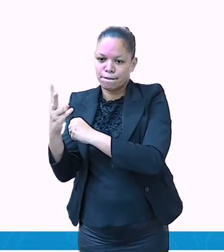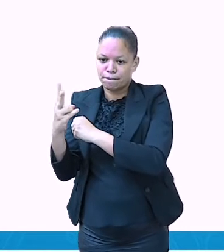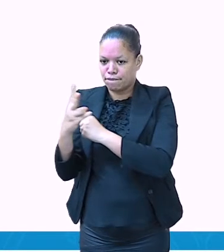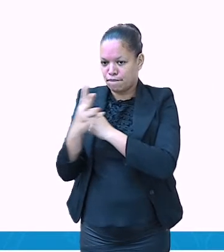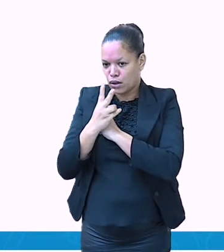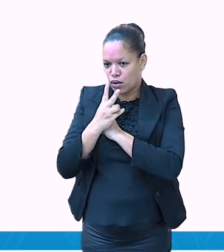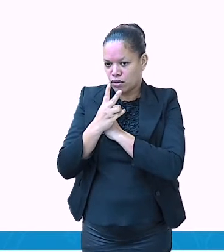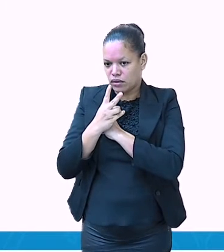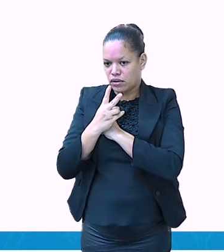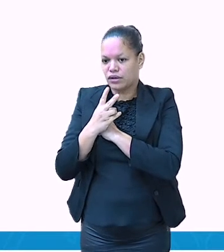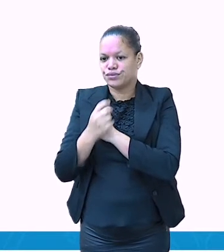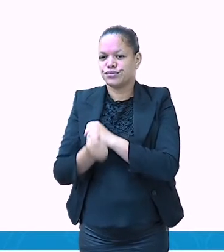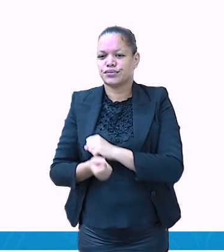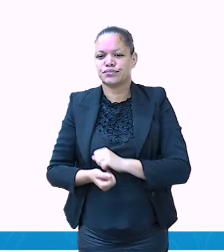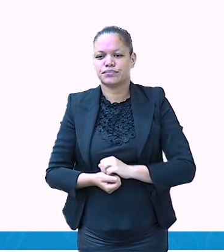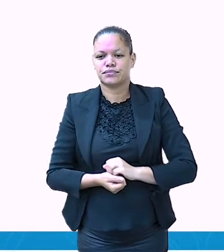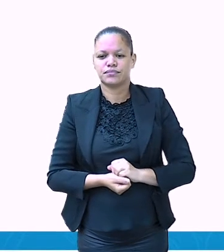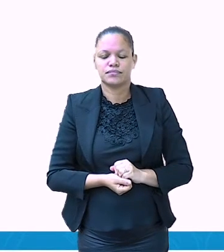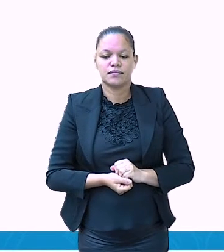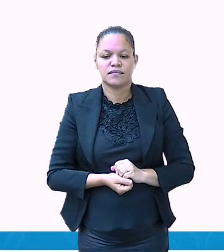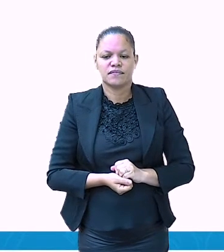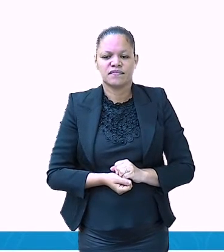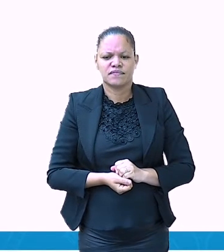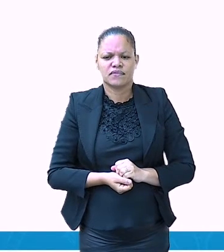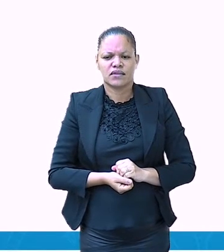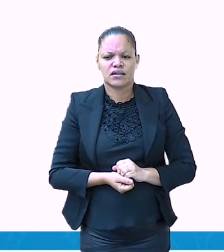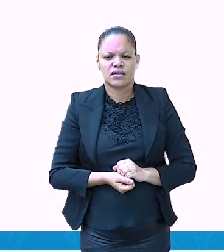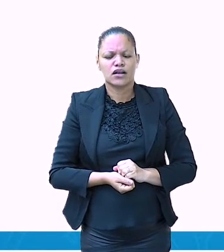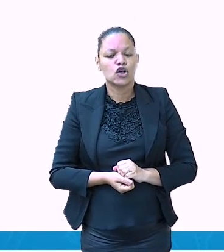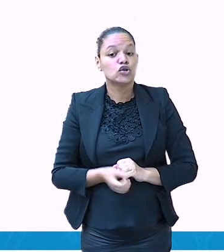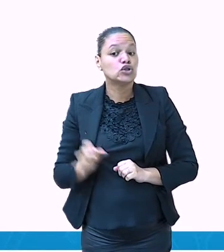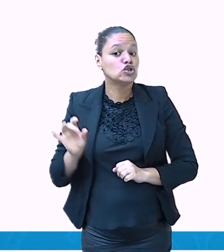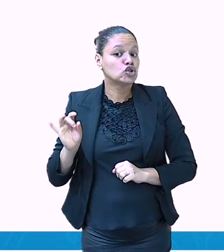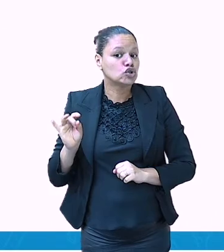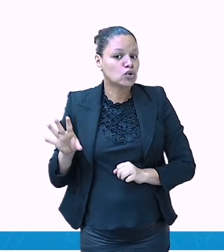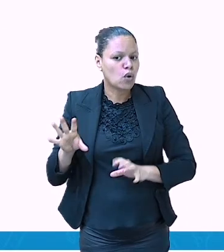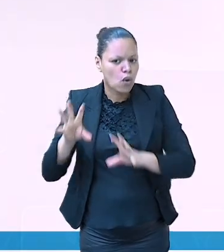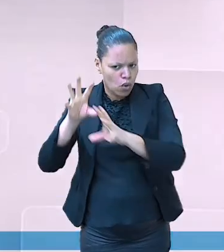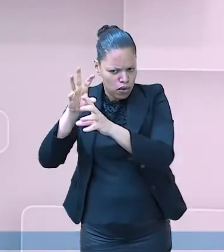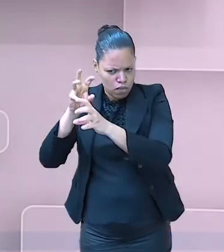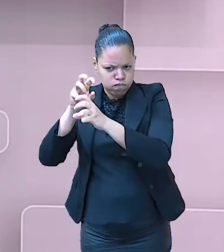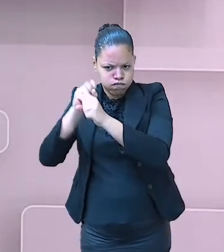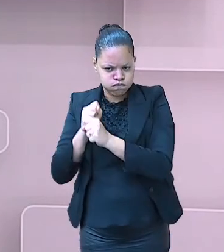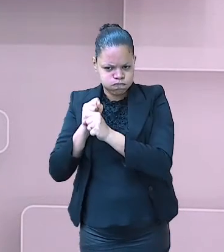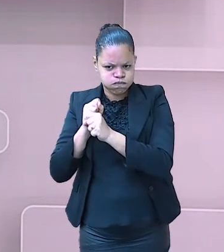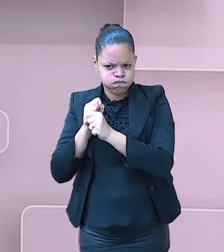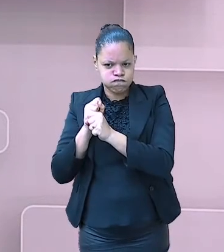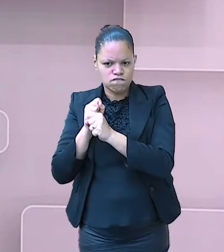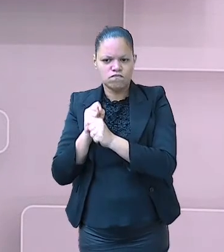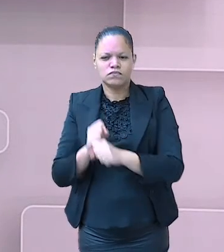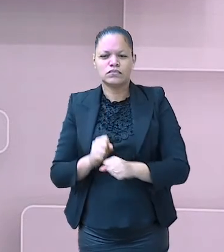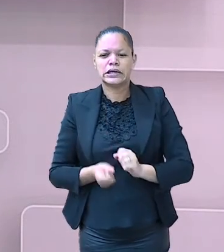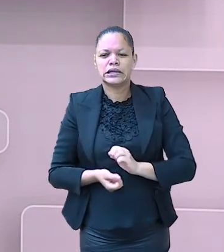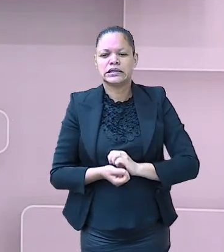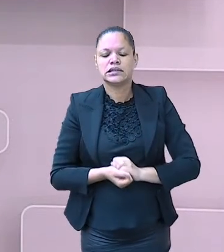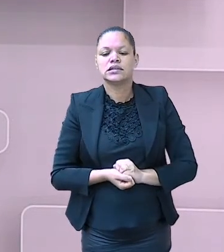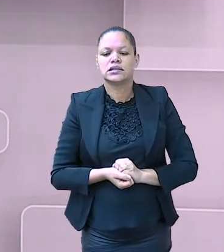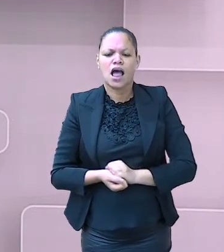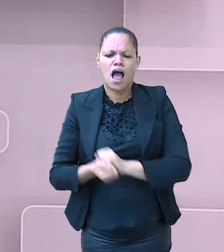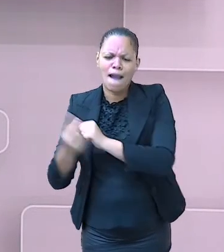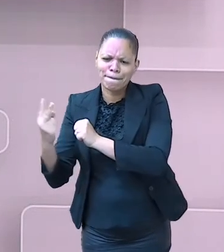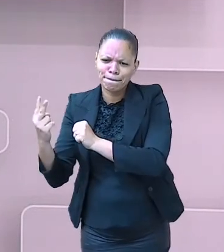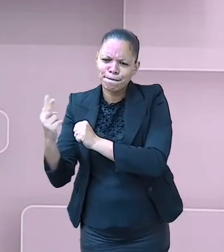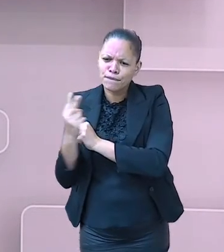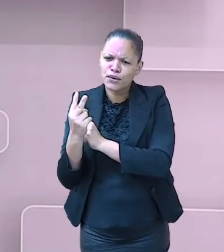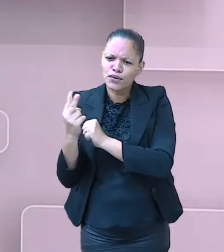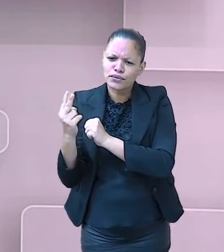Tá? Então o sapo ele não sai por aí pulando e jogando veneno nas pessoas, não. Isso é um sistema de defesa